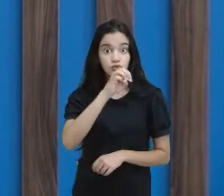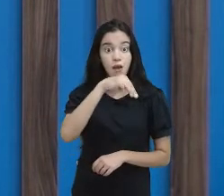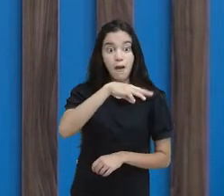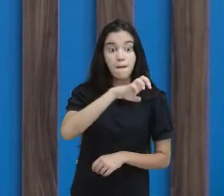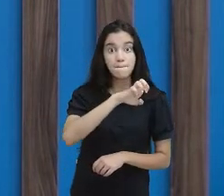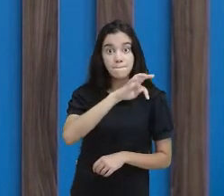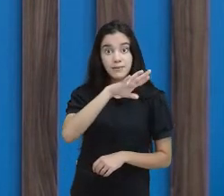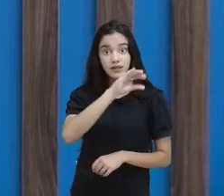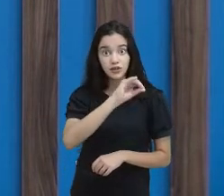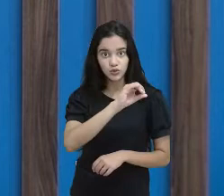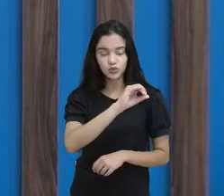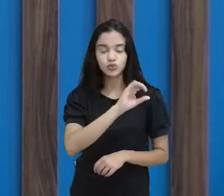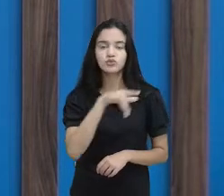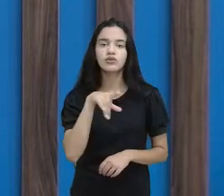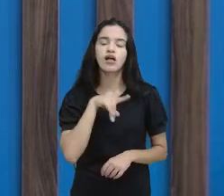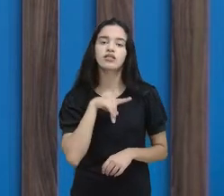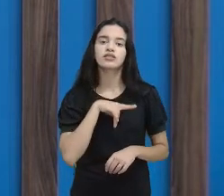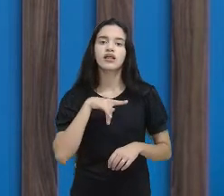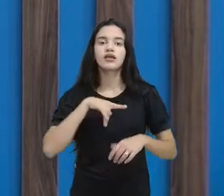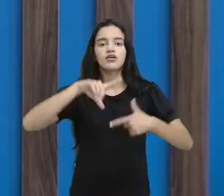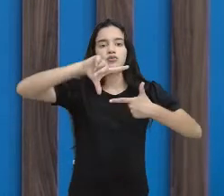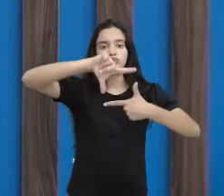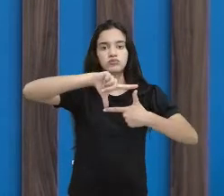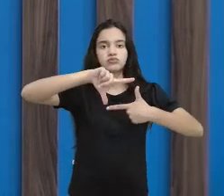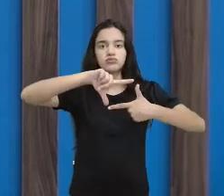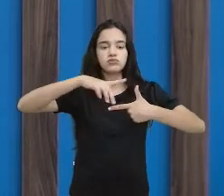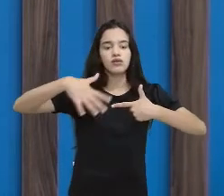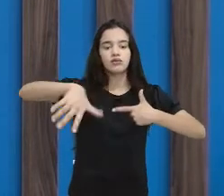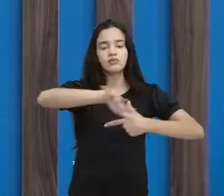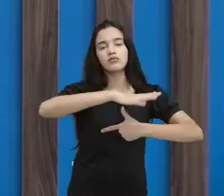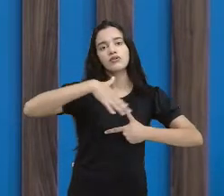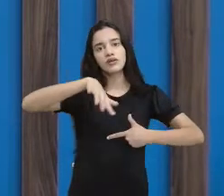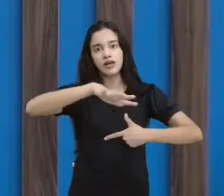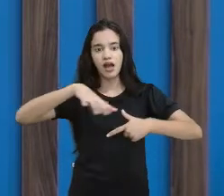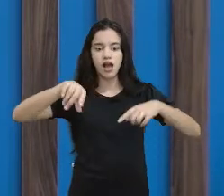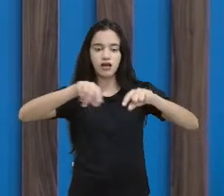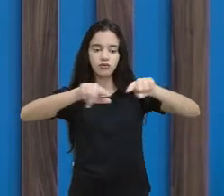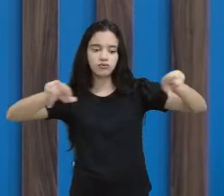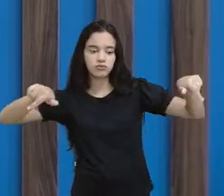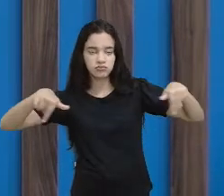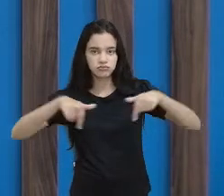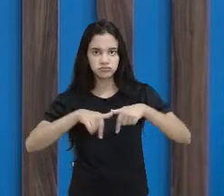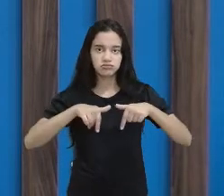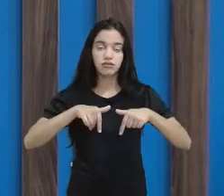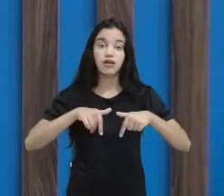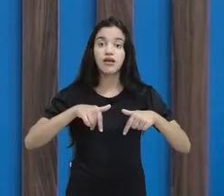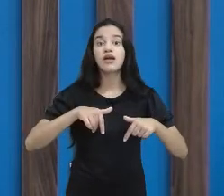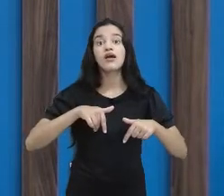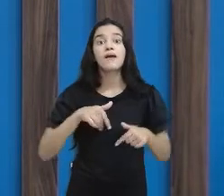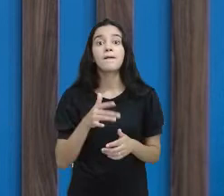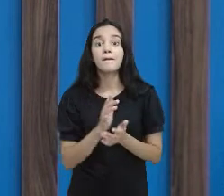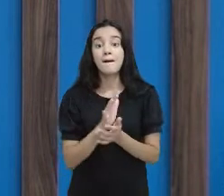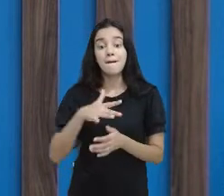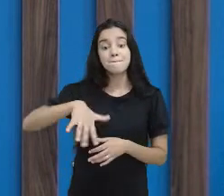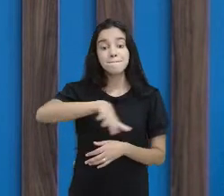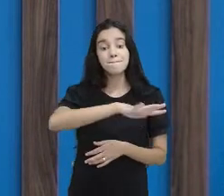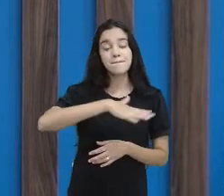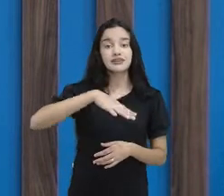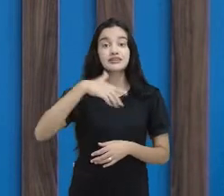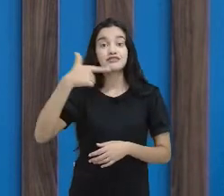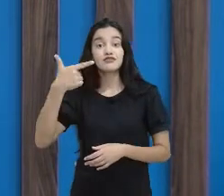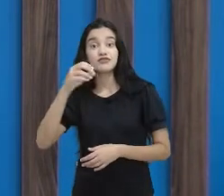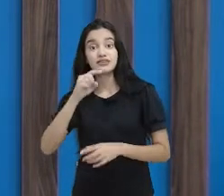ter um formato retangular, vocês vão ver já já. Então, se a área do retângulo é base vezes altura, 20 vezes